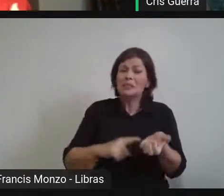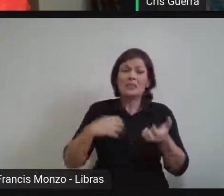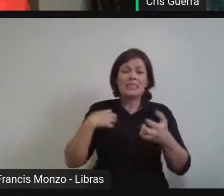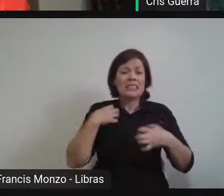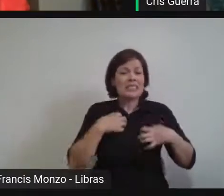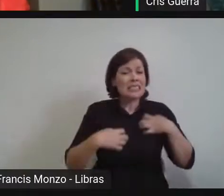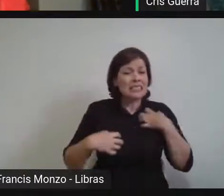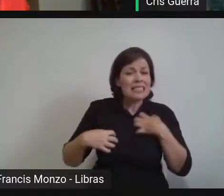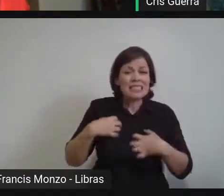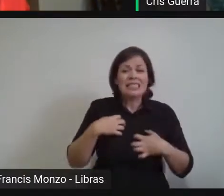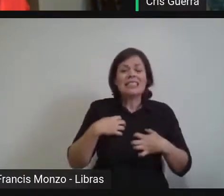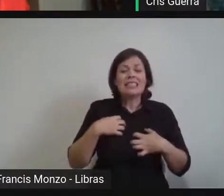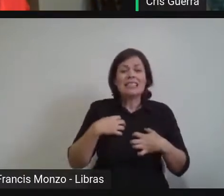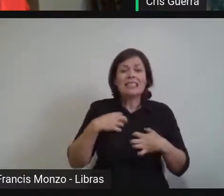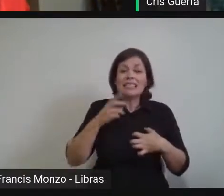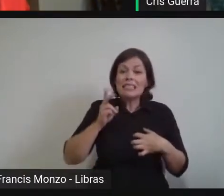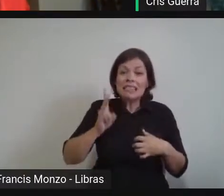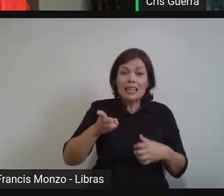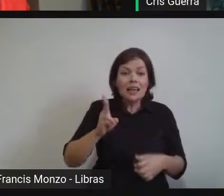ouvia